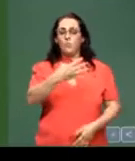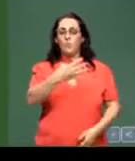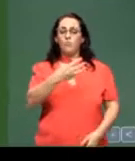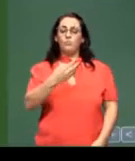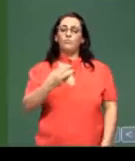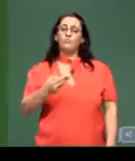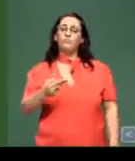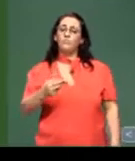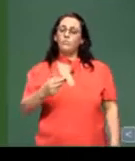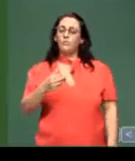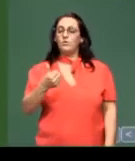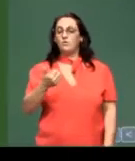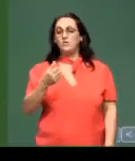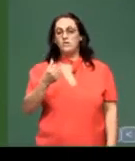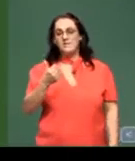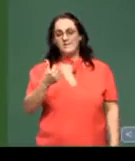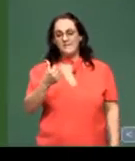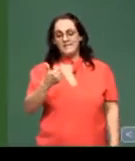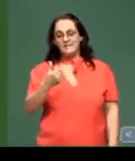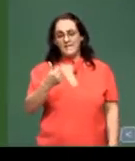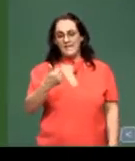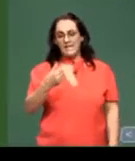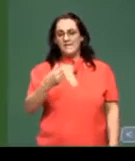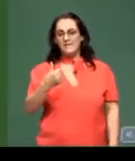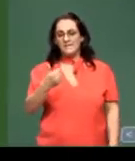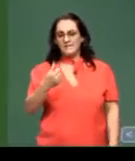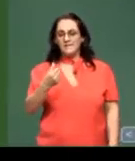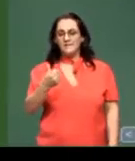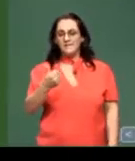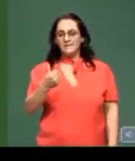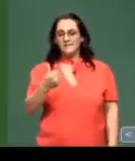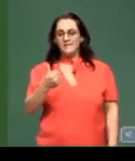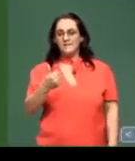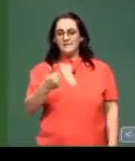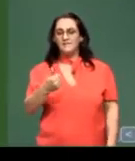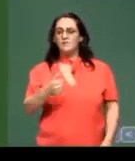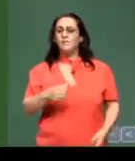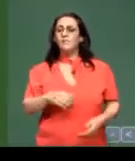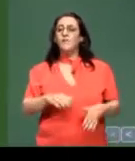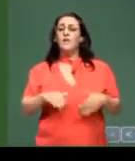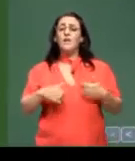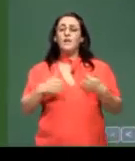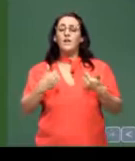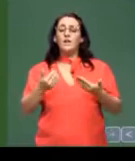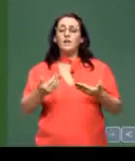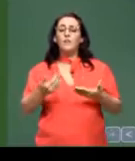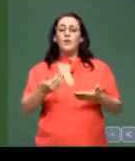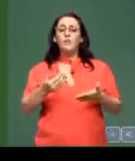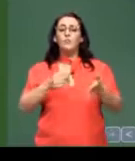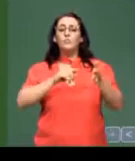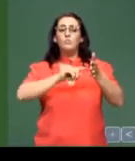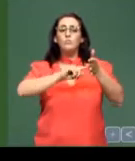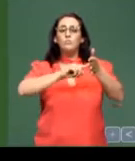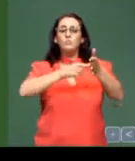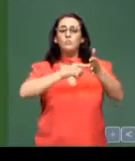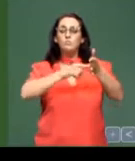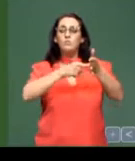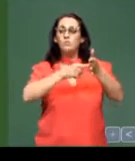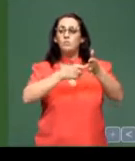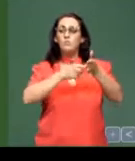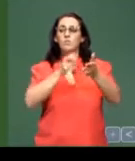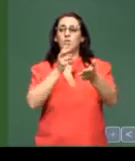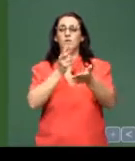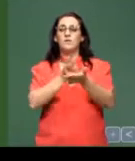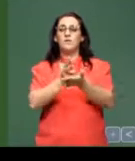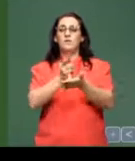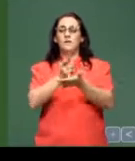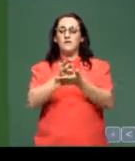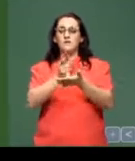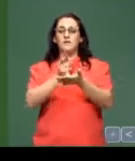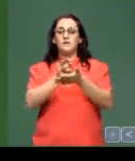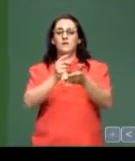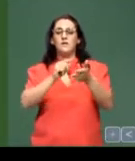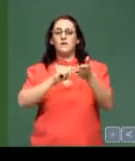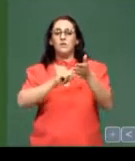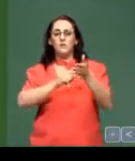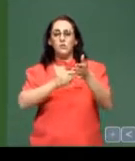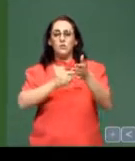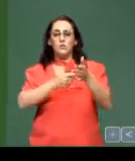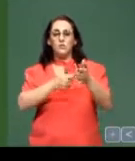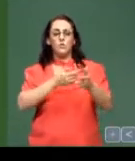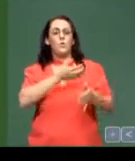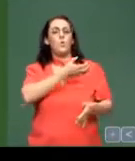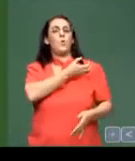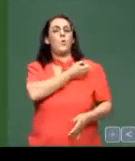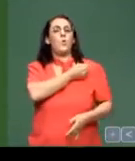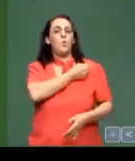4, 16 é múltiplo de 4. Então, múltiplo eu vou sempre multiplicar pelos